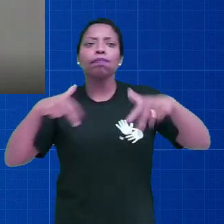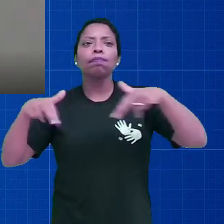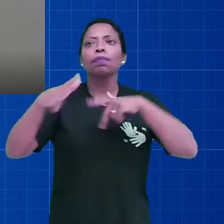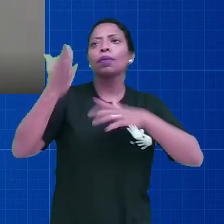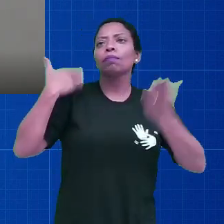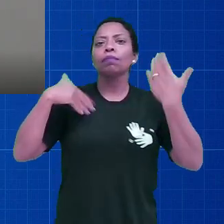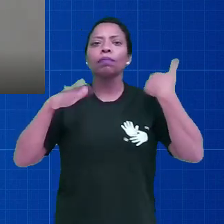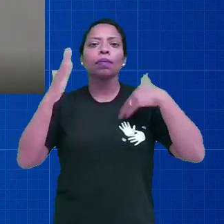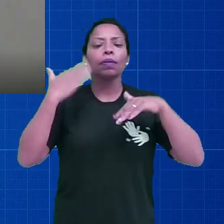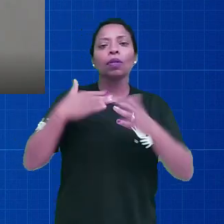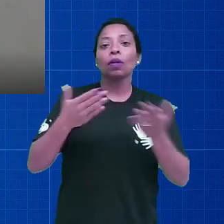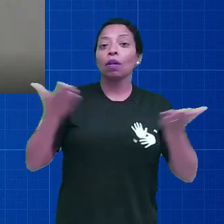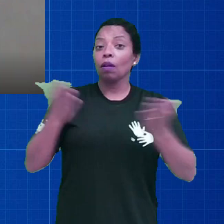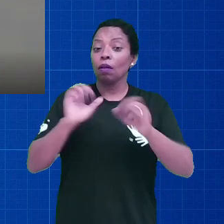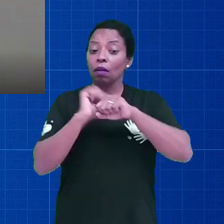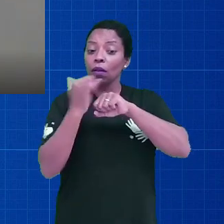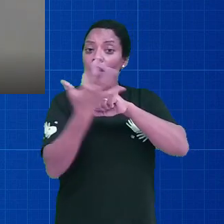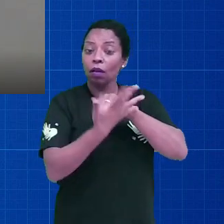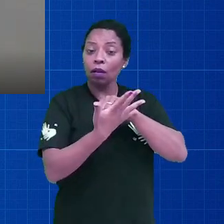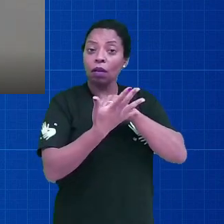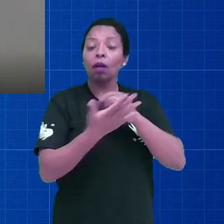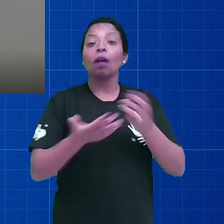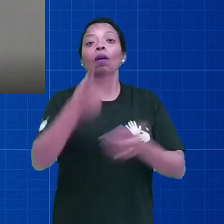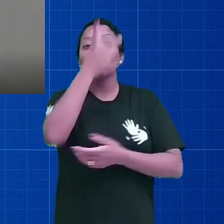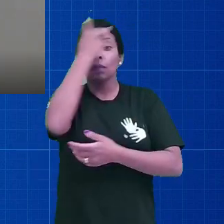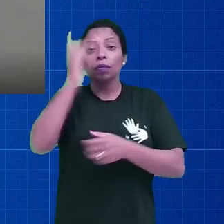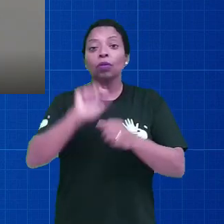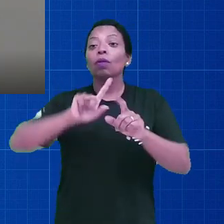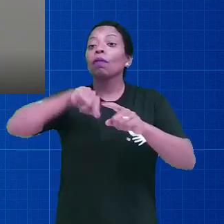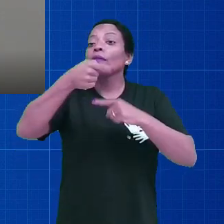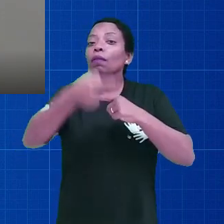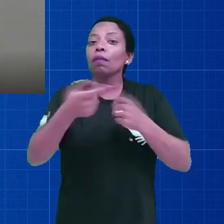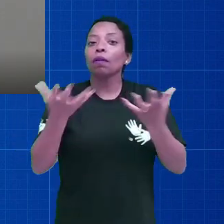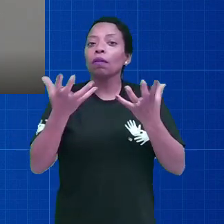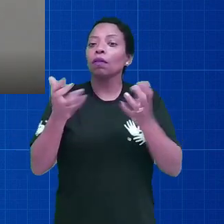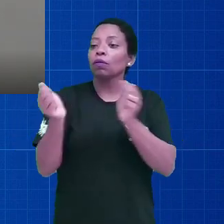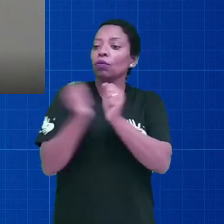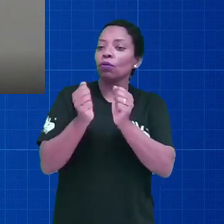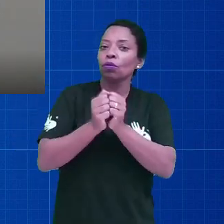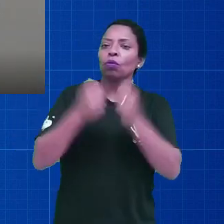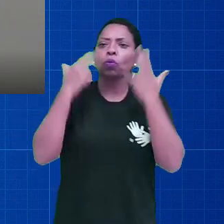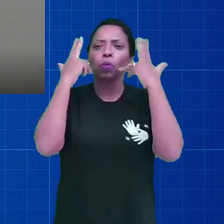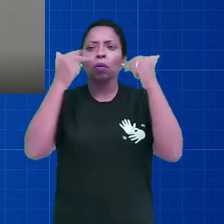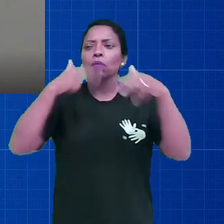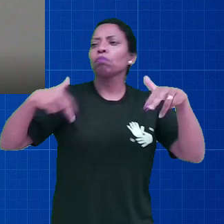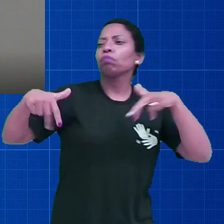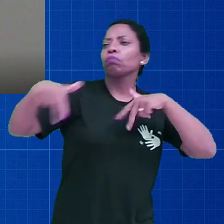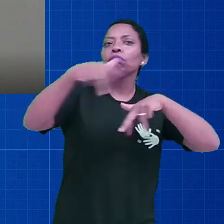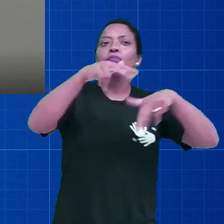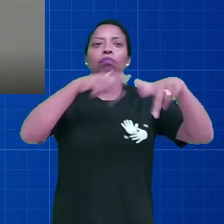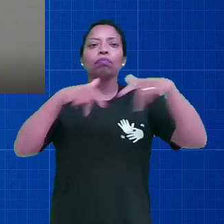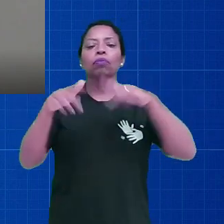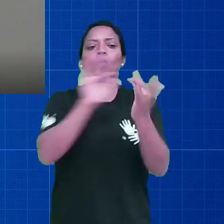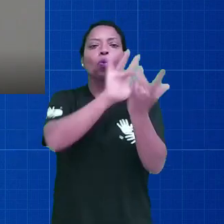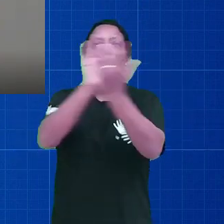aí as pessoas deram muito mais importância a estar no ambiente natural, a procurar um